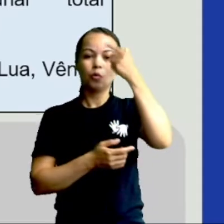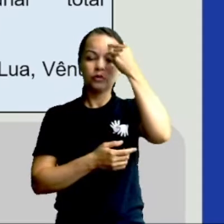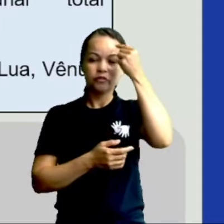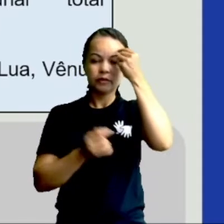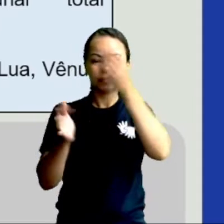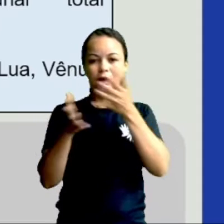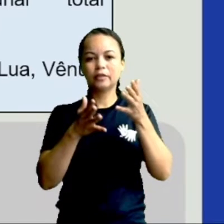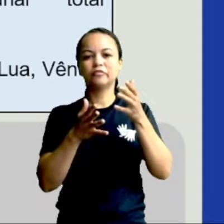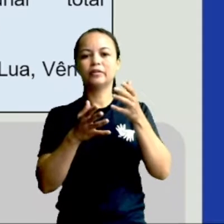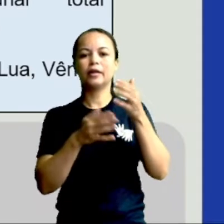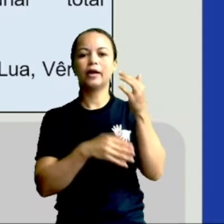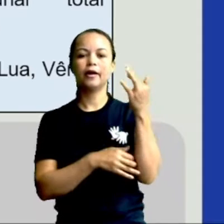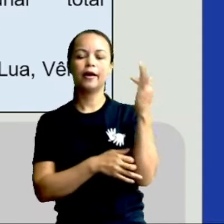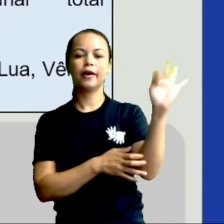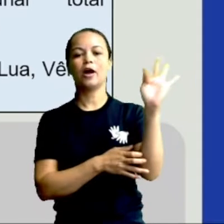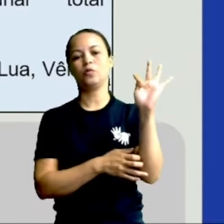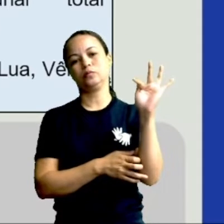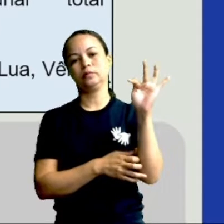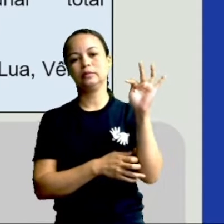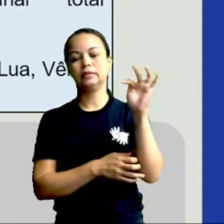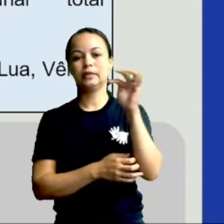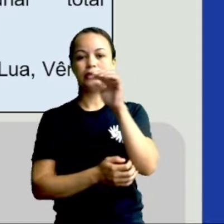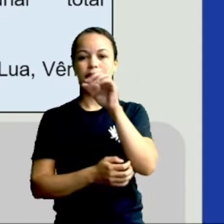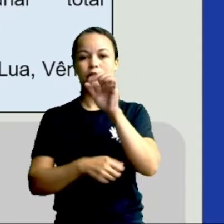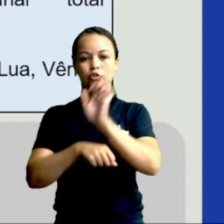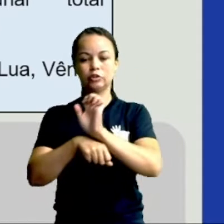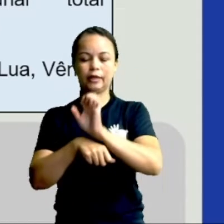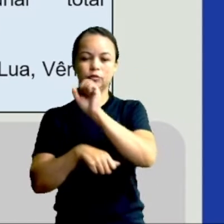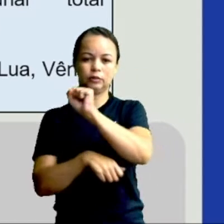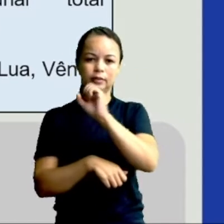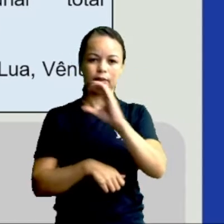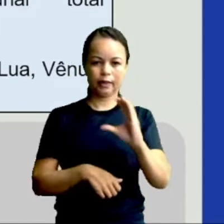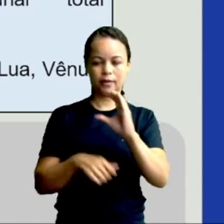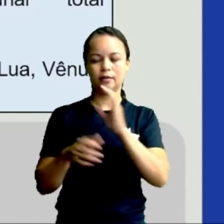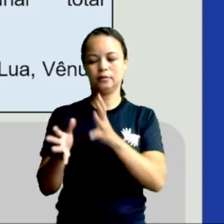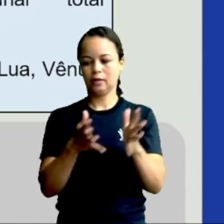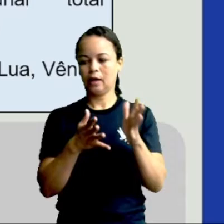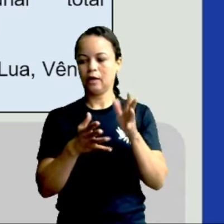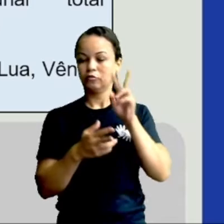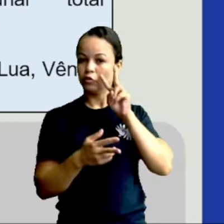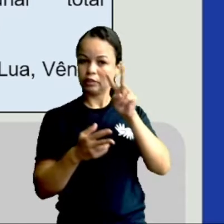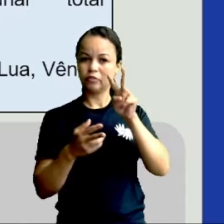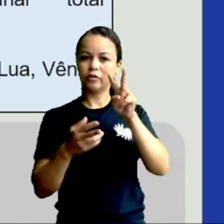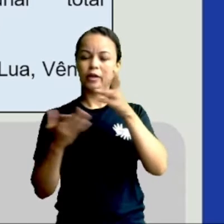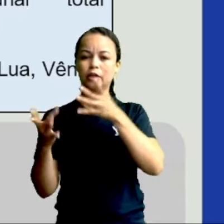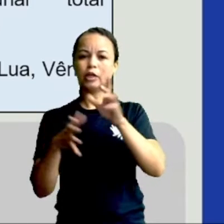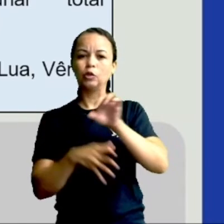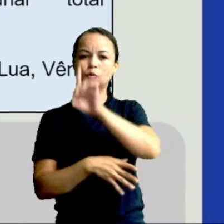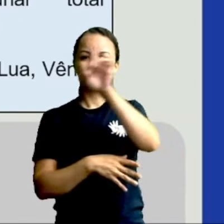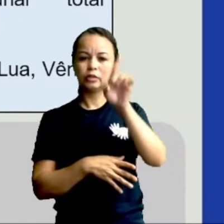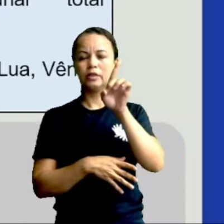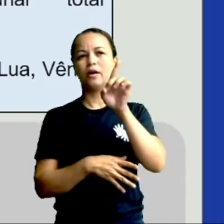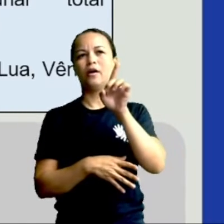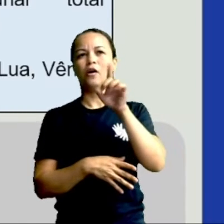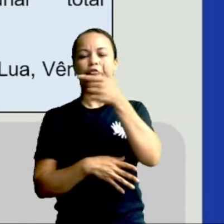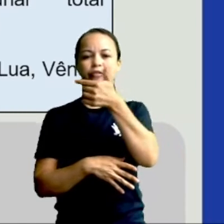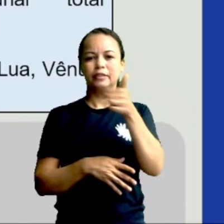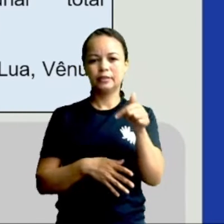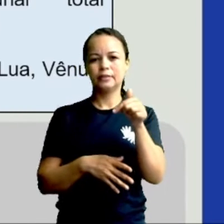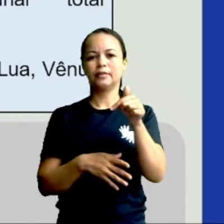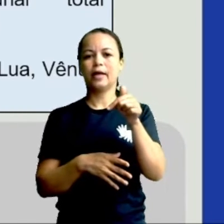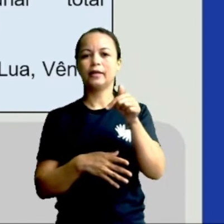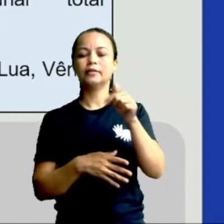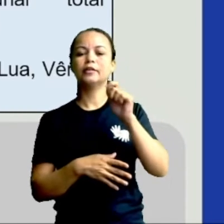Santa Catarina. E aí nessa imagem aí onde tem os astros, né, é possível ver, ó, que no dia 27 de abril teve